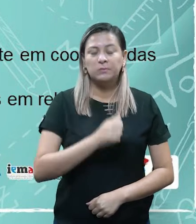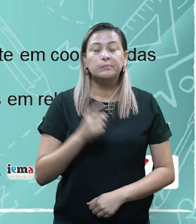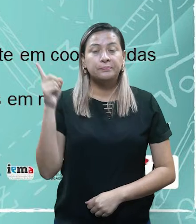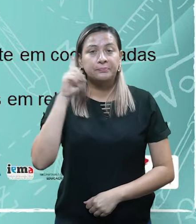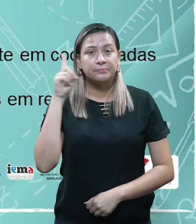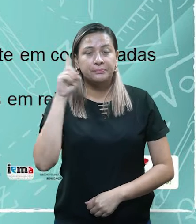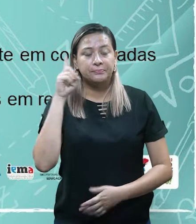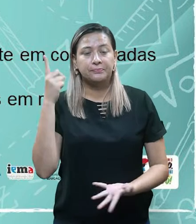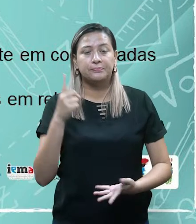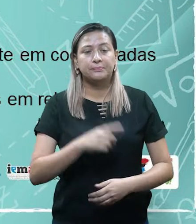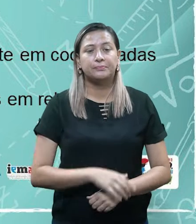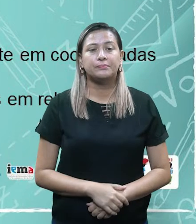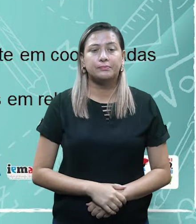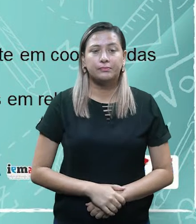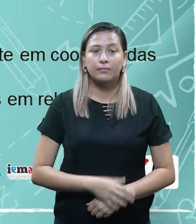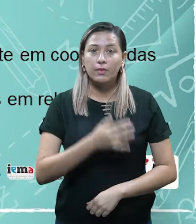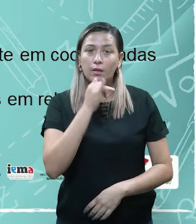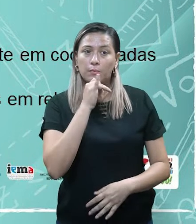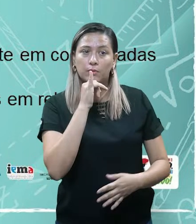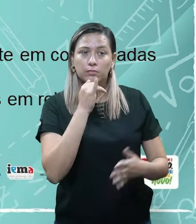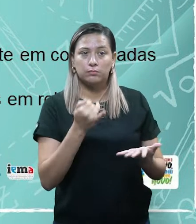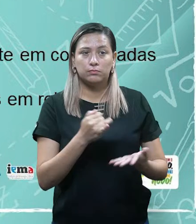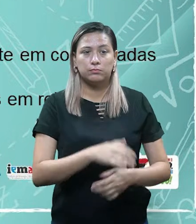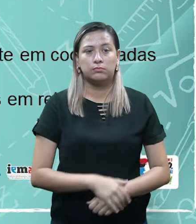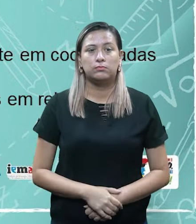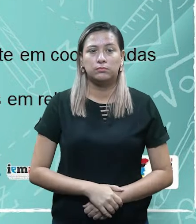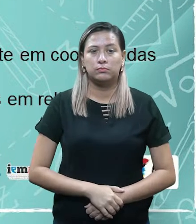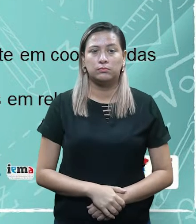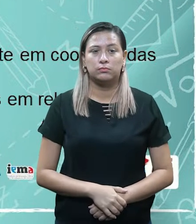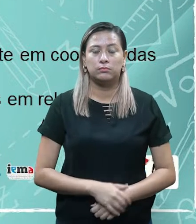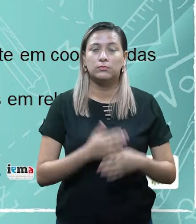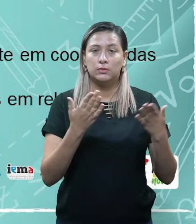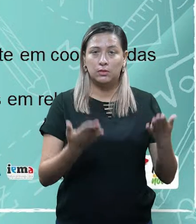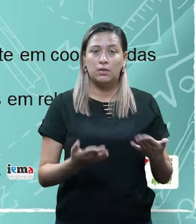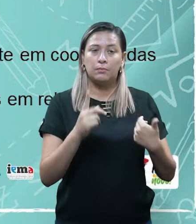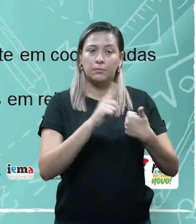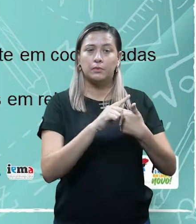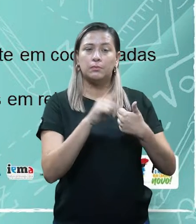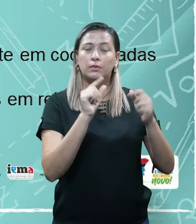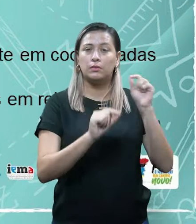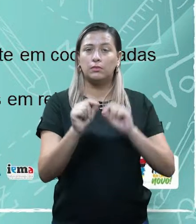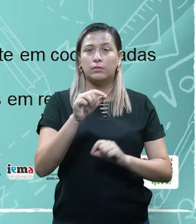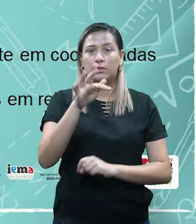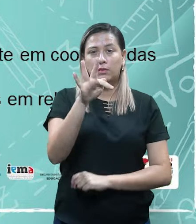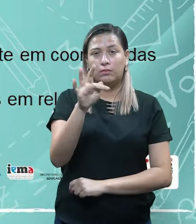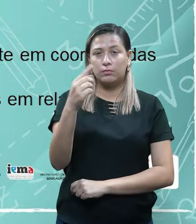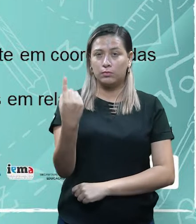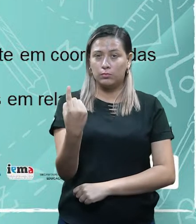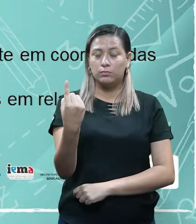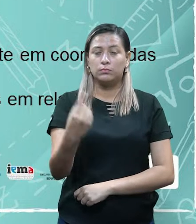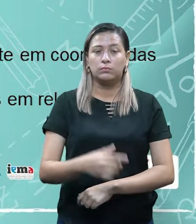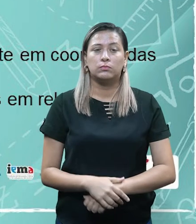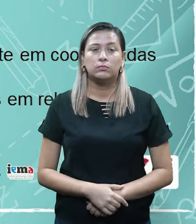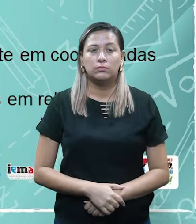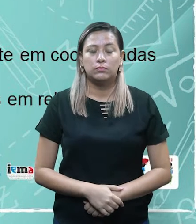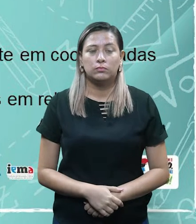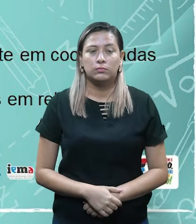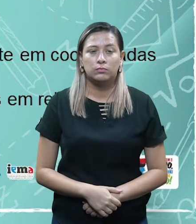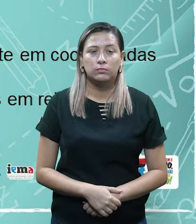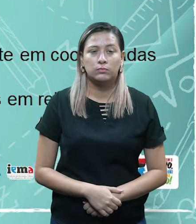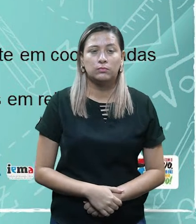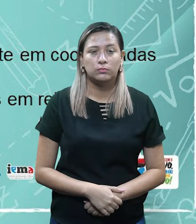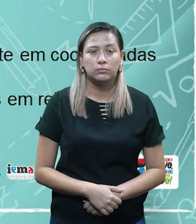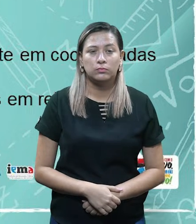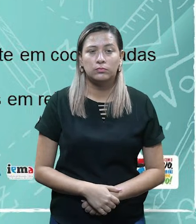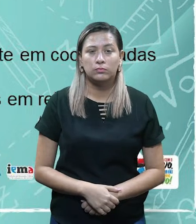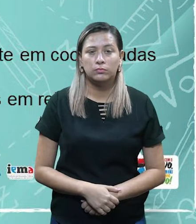dia a dia, né? Por exemplo, a primeira aqui que a gente vai ver é a tecla F1, né?